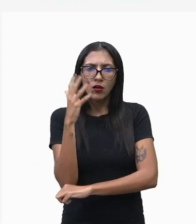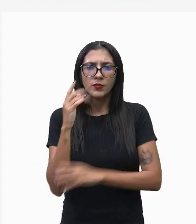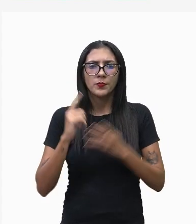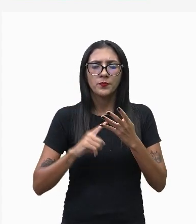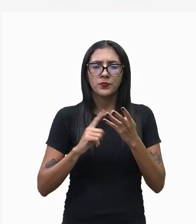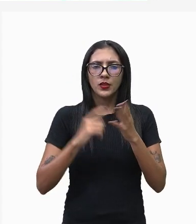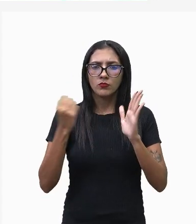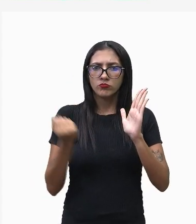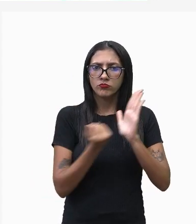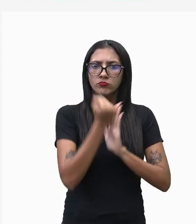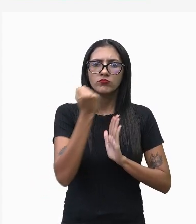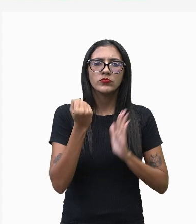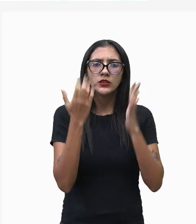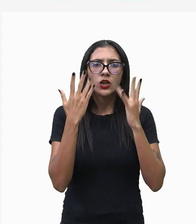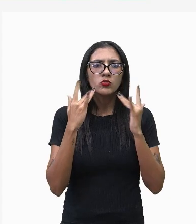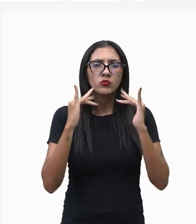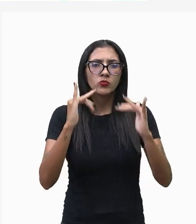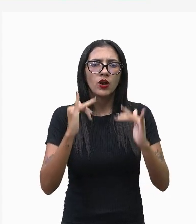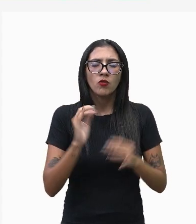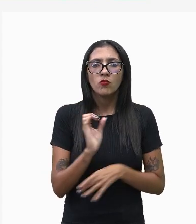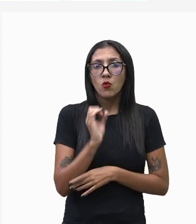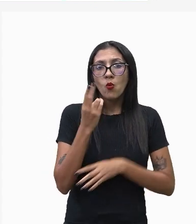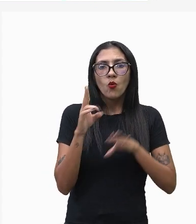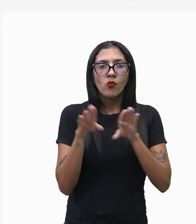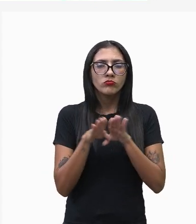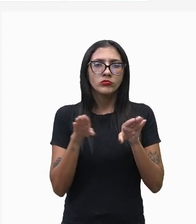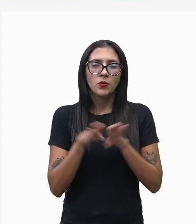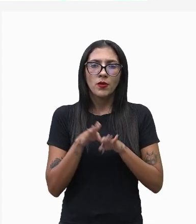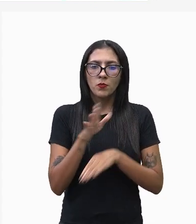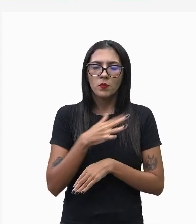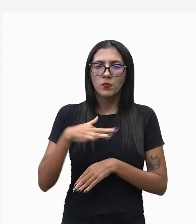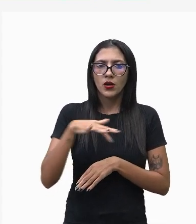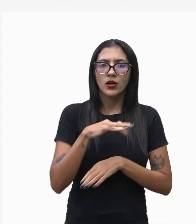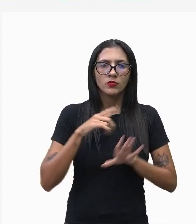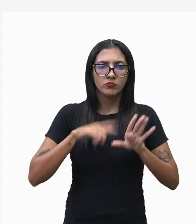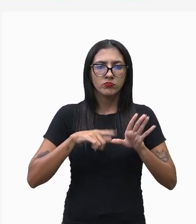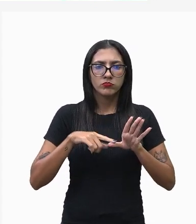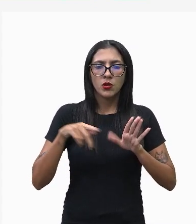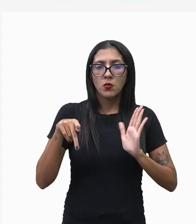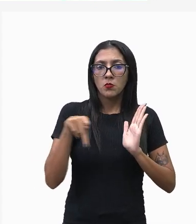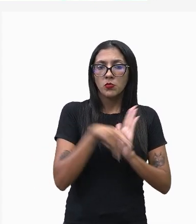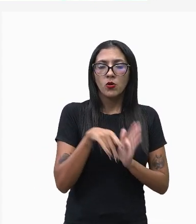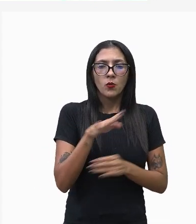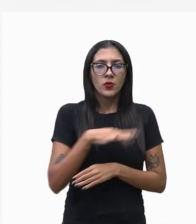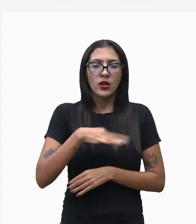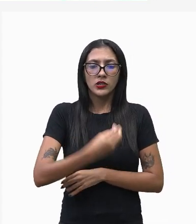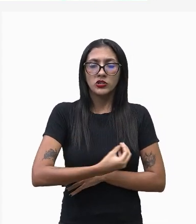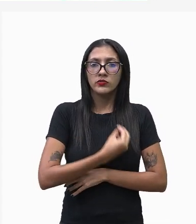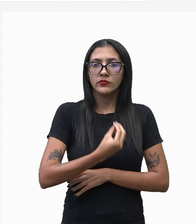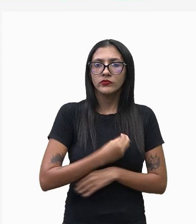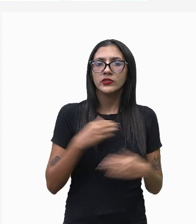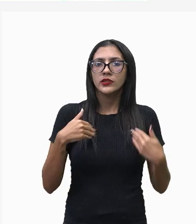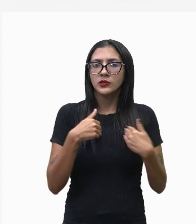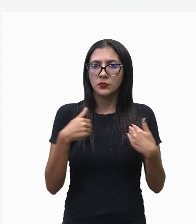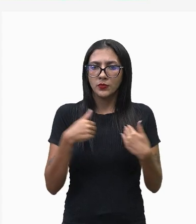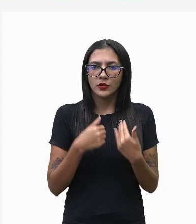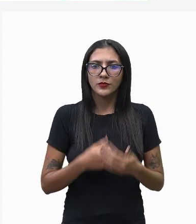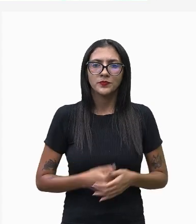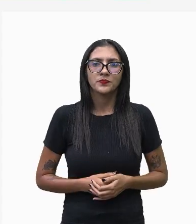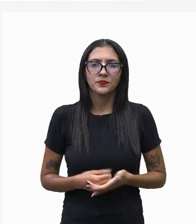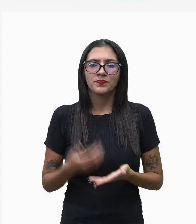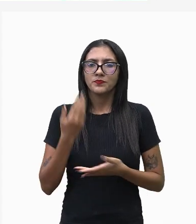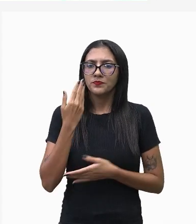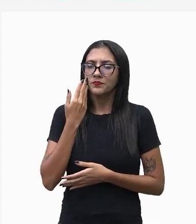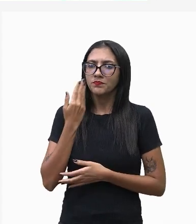monumento natural ou ainda o refúgio de vida silvestre, né? Aqui a onça deve estar